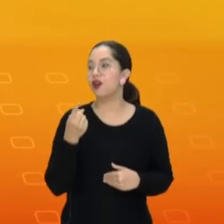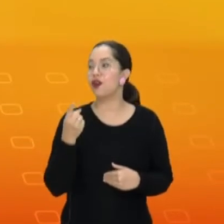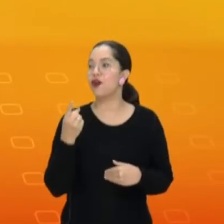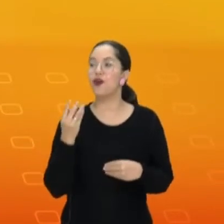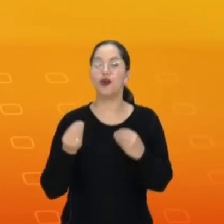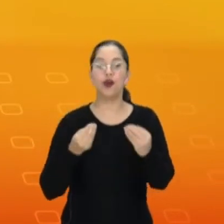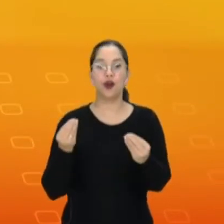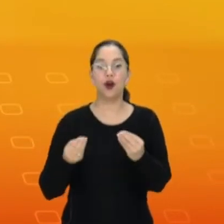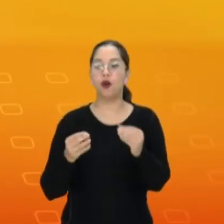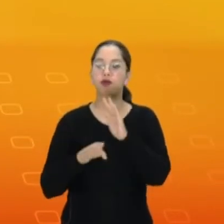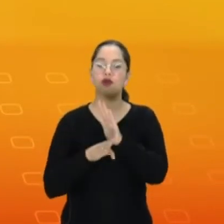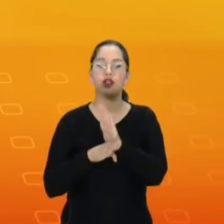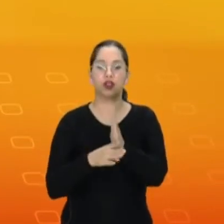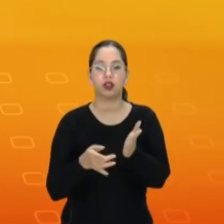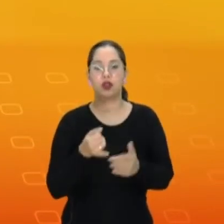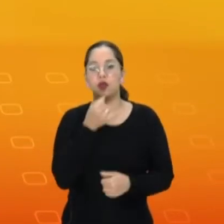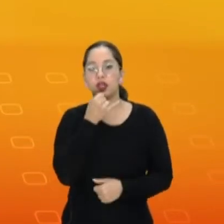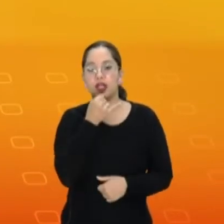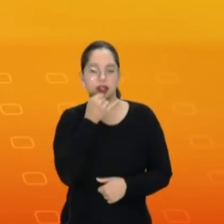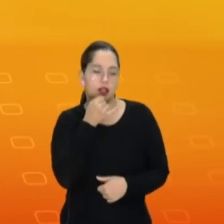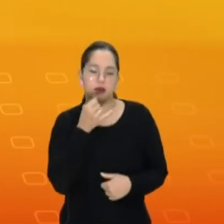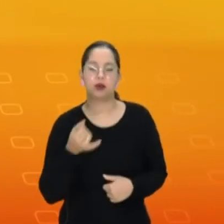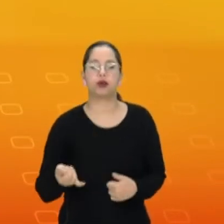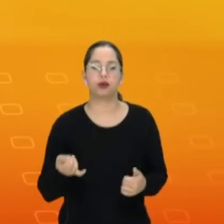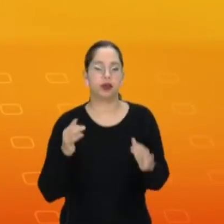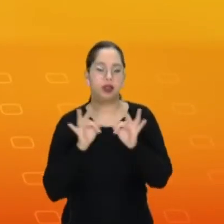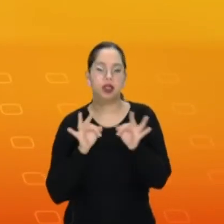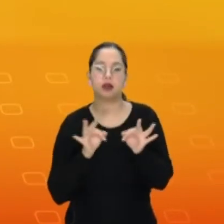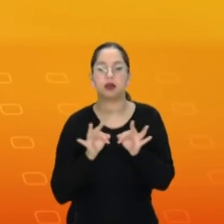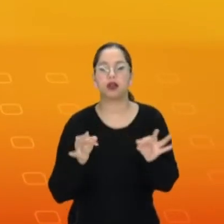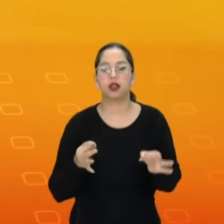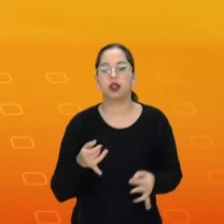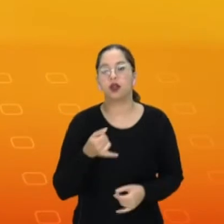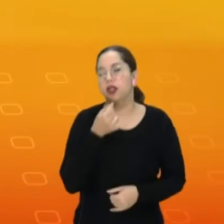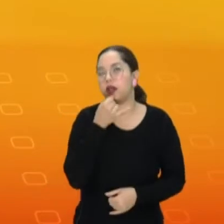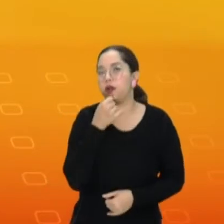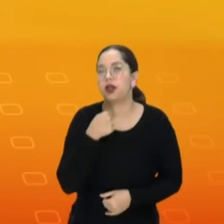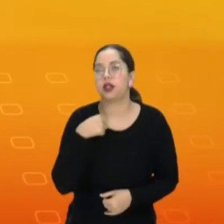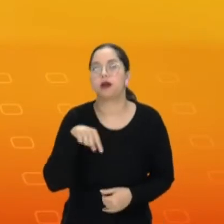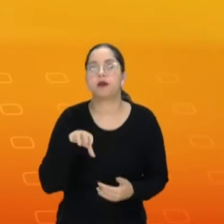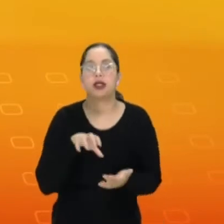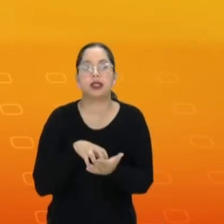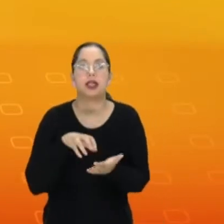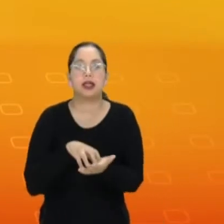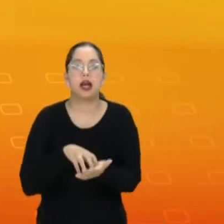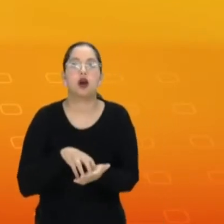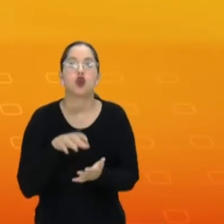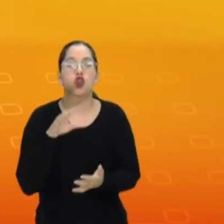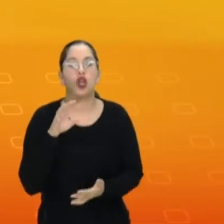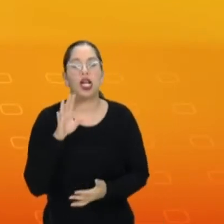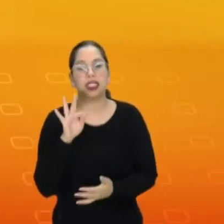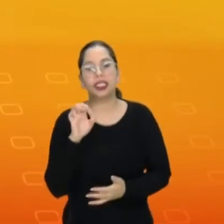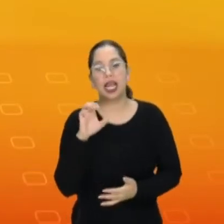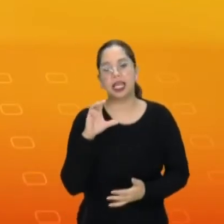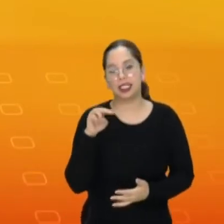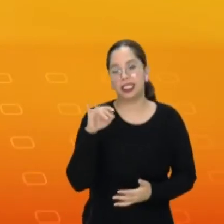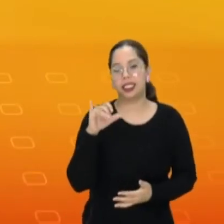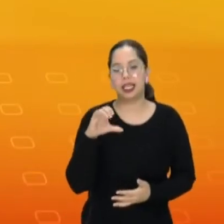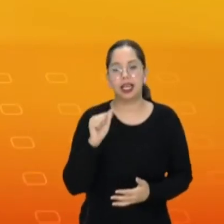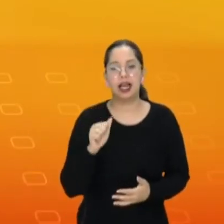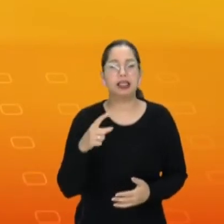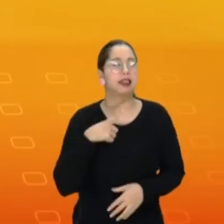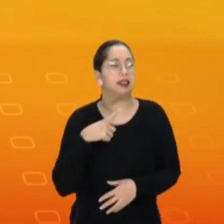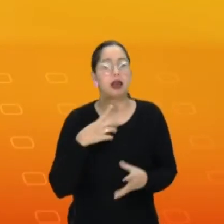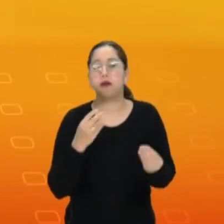televisão tem ou me a central técnica cheia de novos servidores hoje ainda tem muita equipamento legado lá